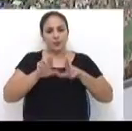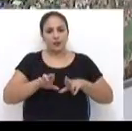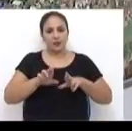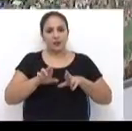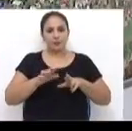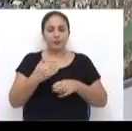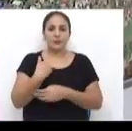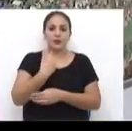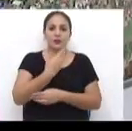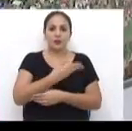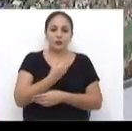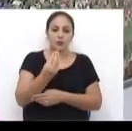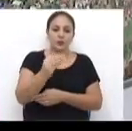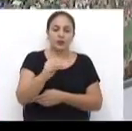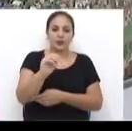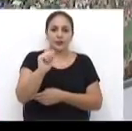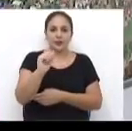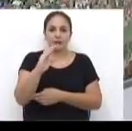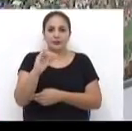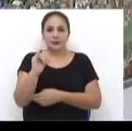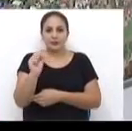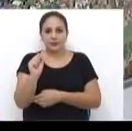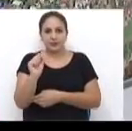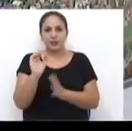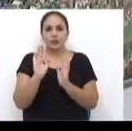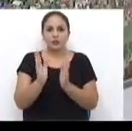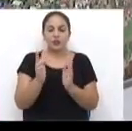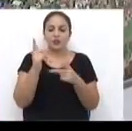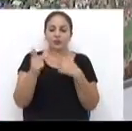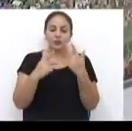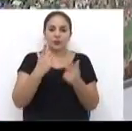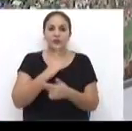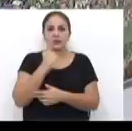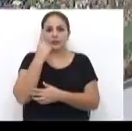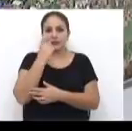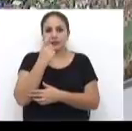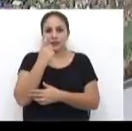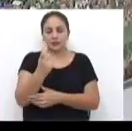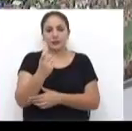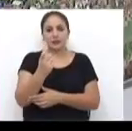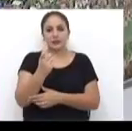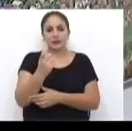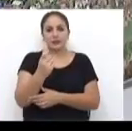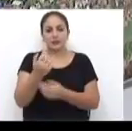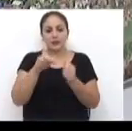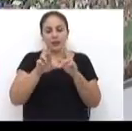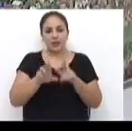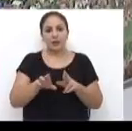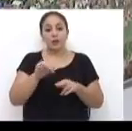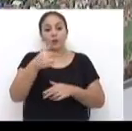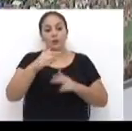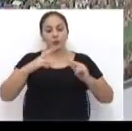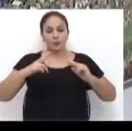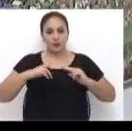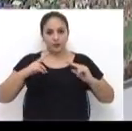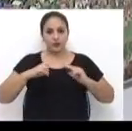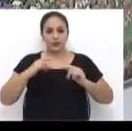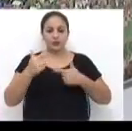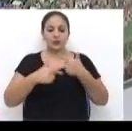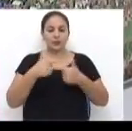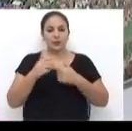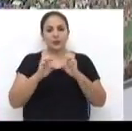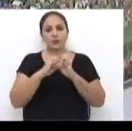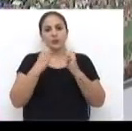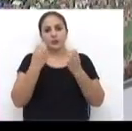se manifestou que tem o interesse daquela área, um outro particular que trabalha com eventos de som também se manifestou, já